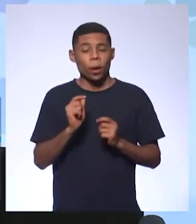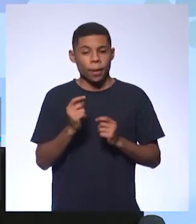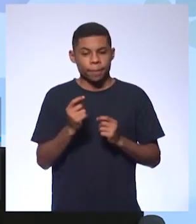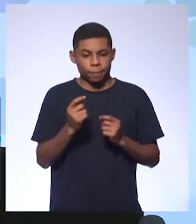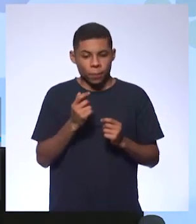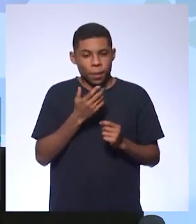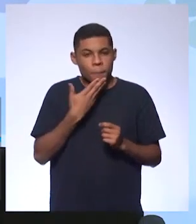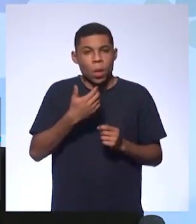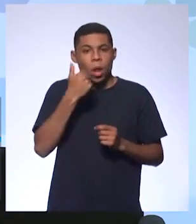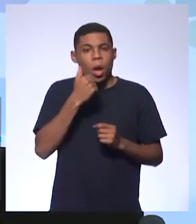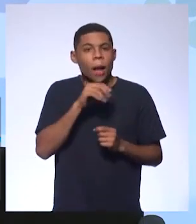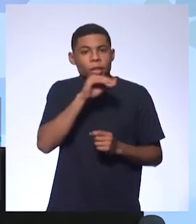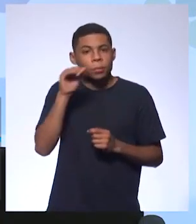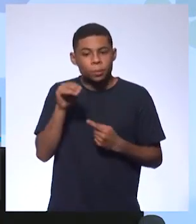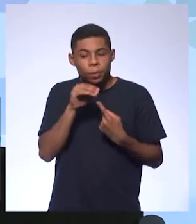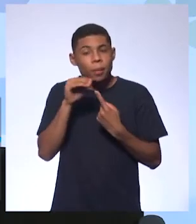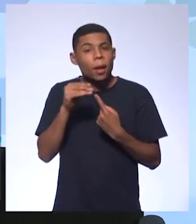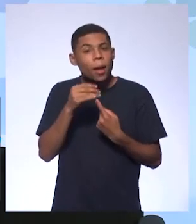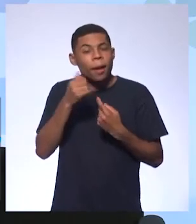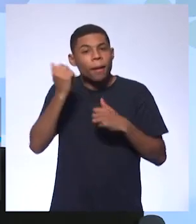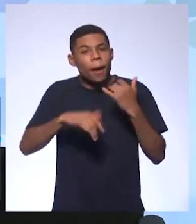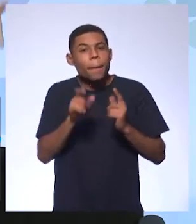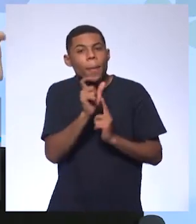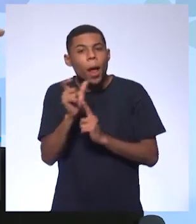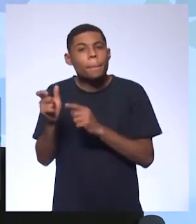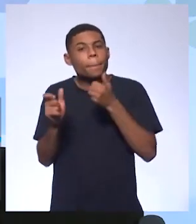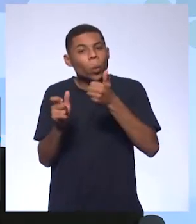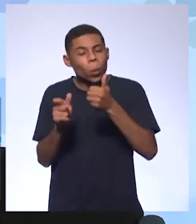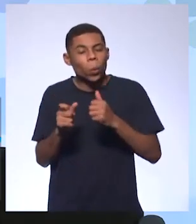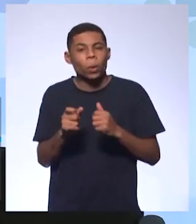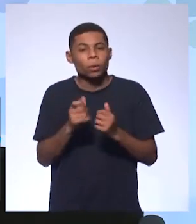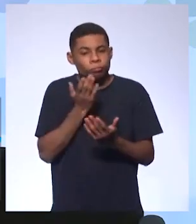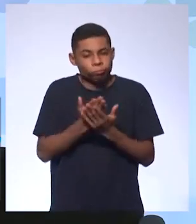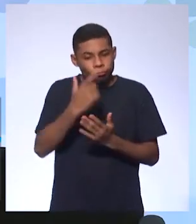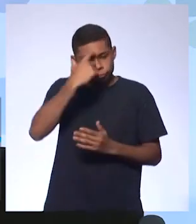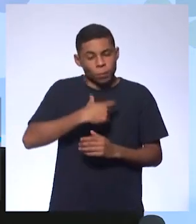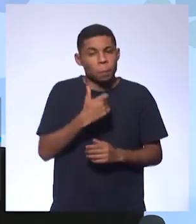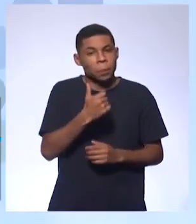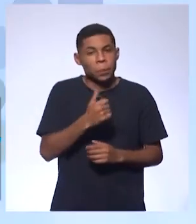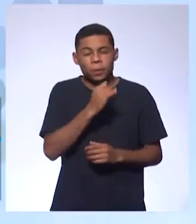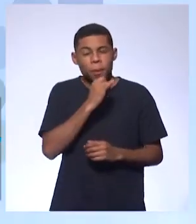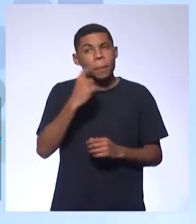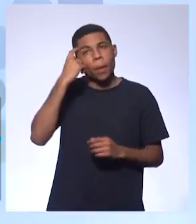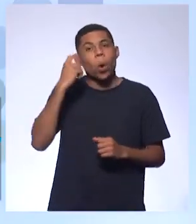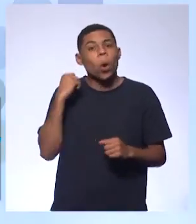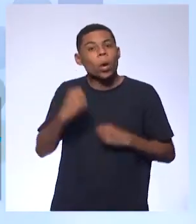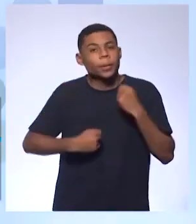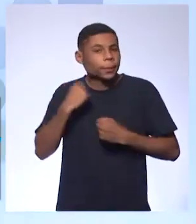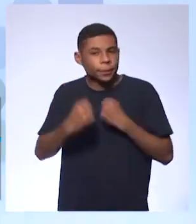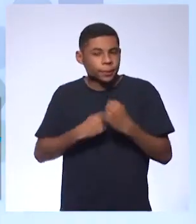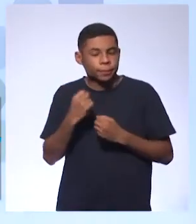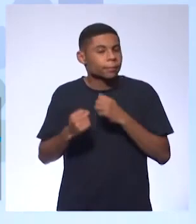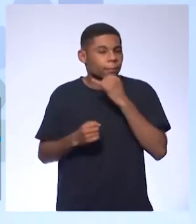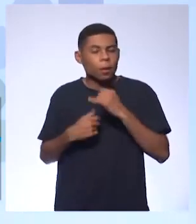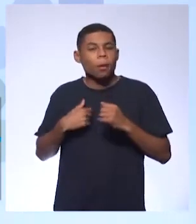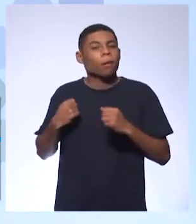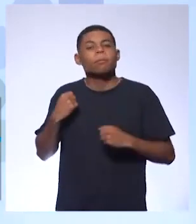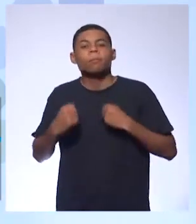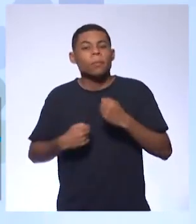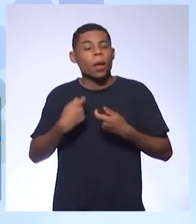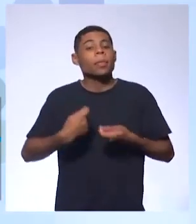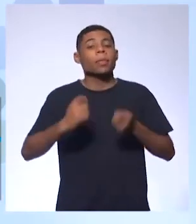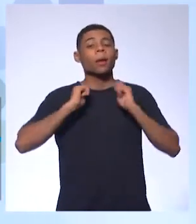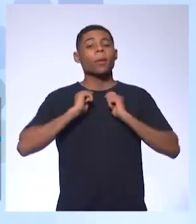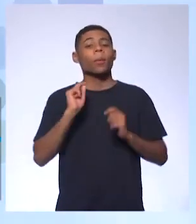aumentar o vocabulário, é se tornar um bom estudante. Se a gente pensar na corrida, né, a consequência, a